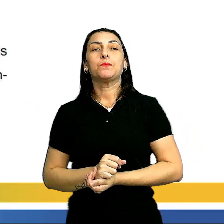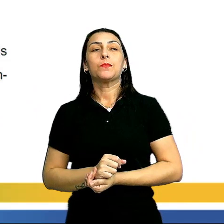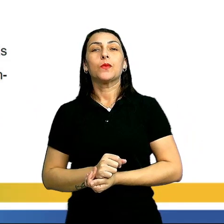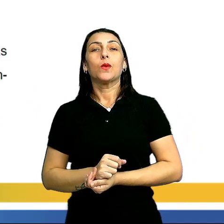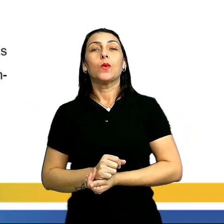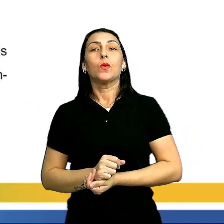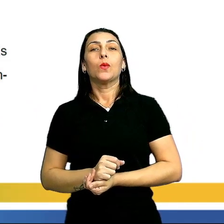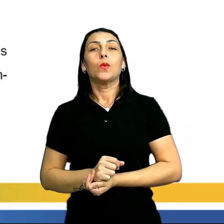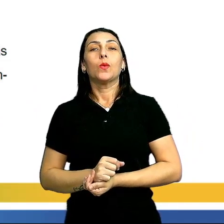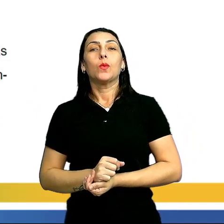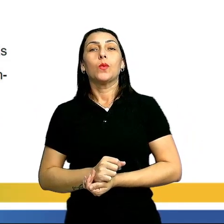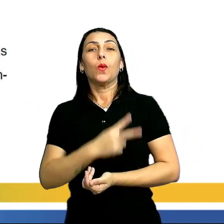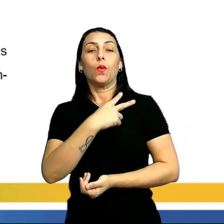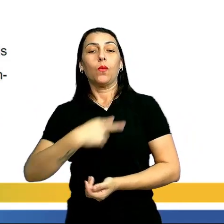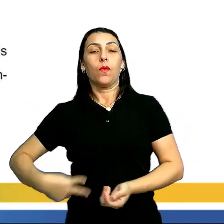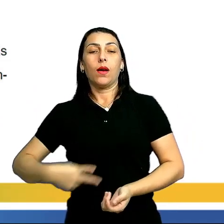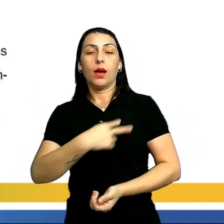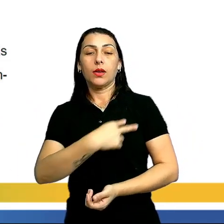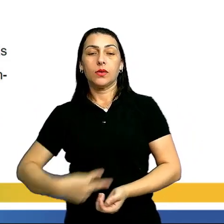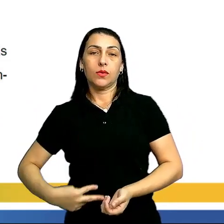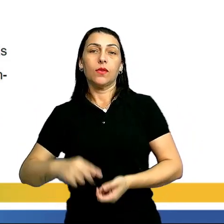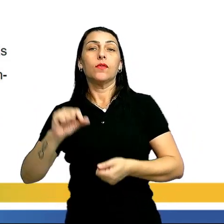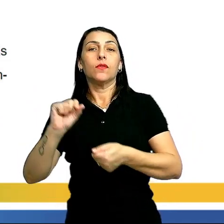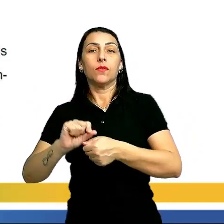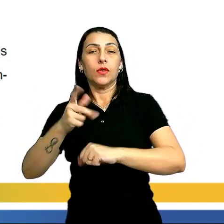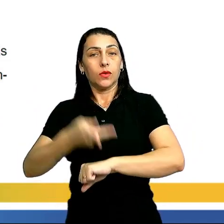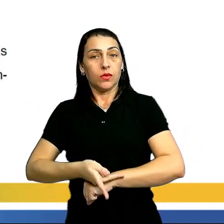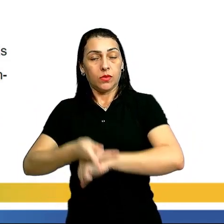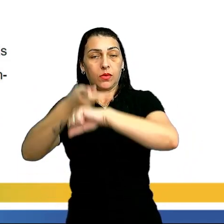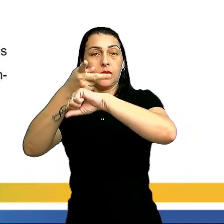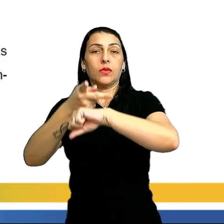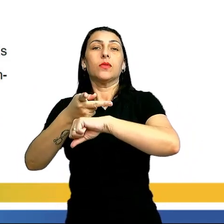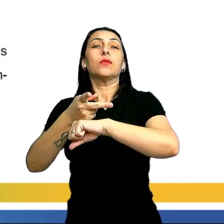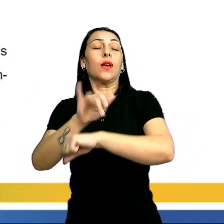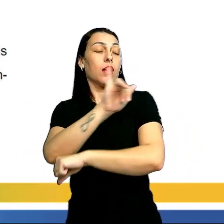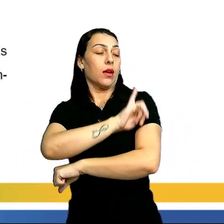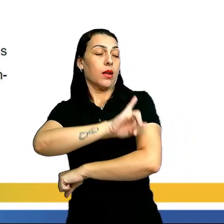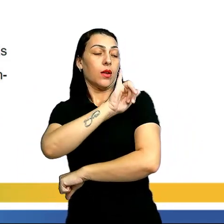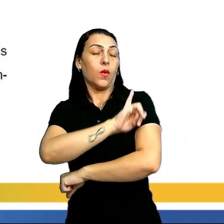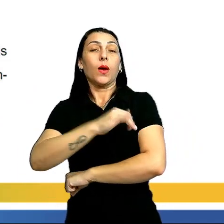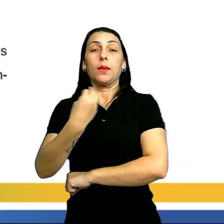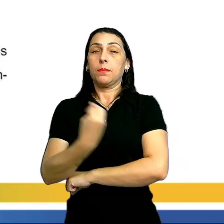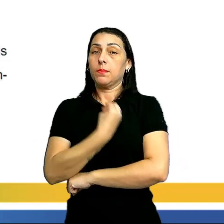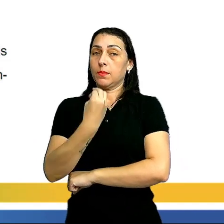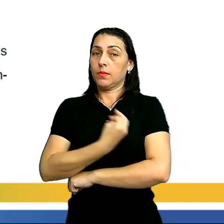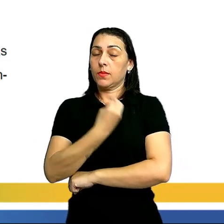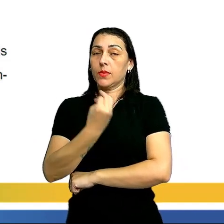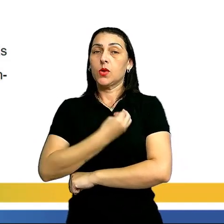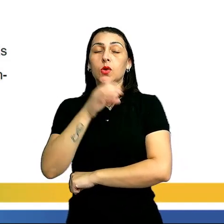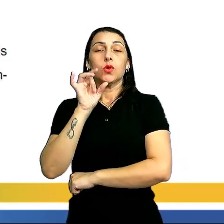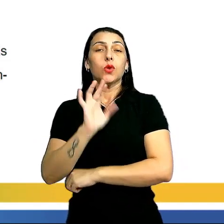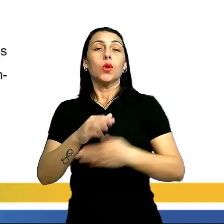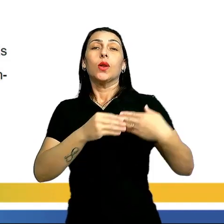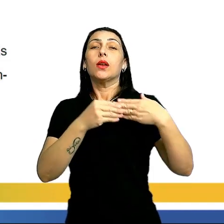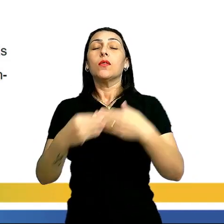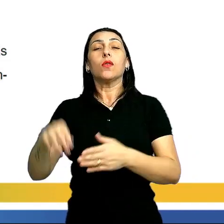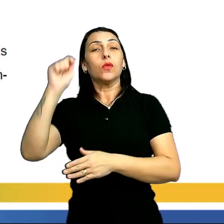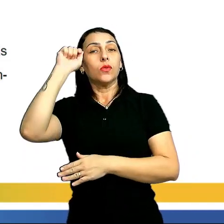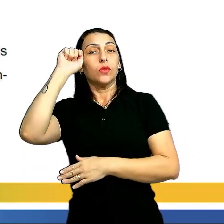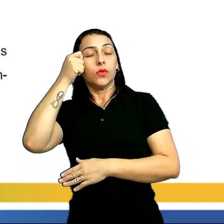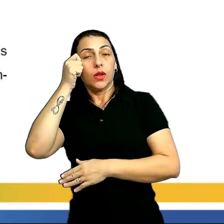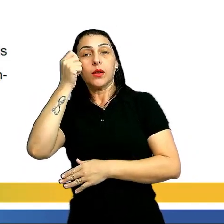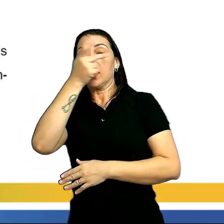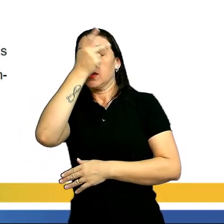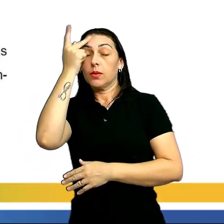precursores o Vasco, né? Que fez um campeonato, e nesse campeonato carioca que ele participou, ele só levou os negros e